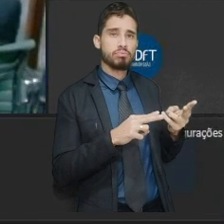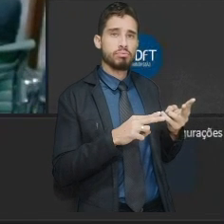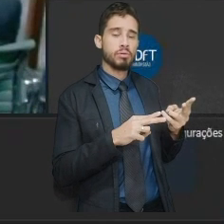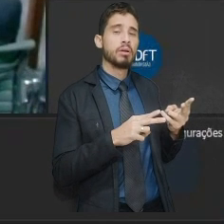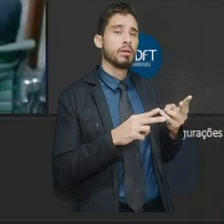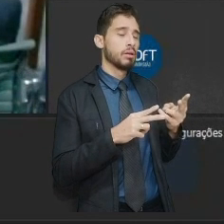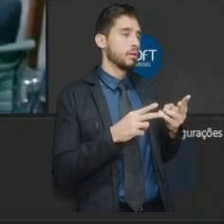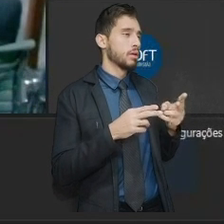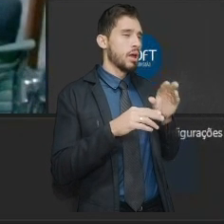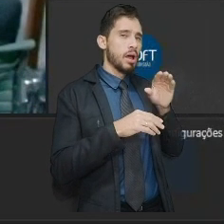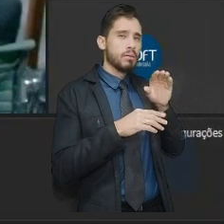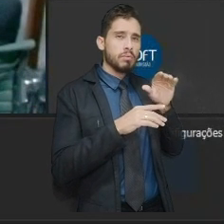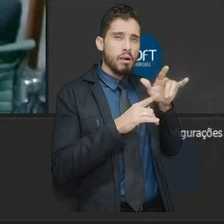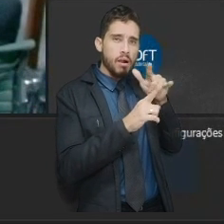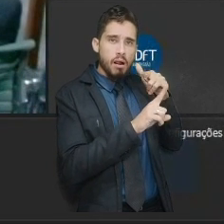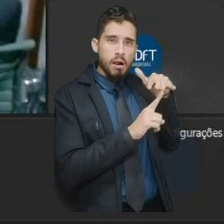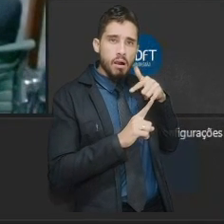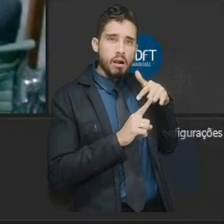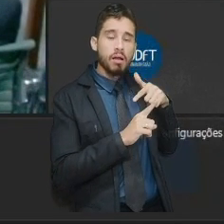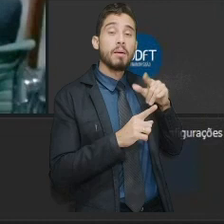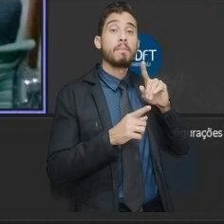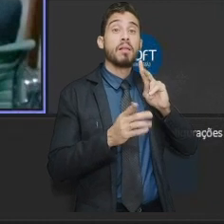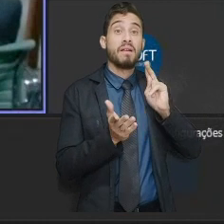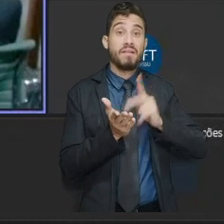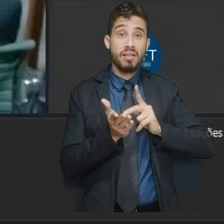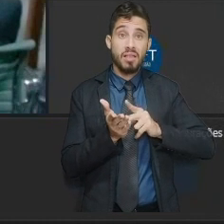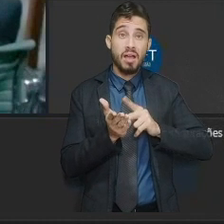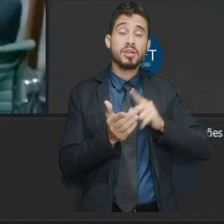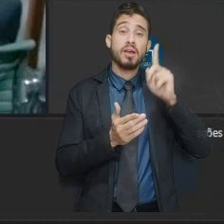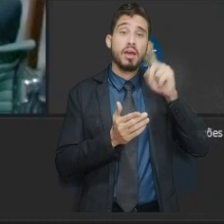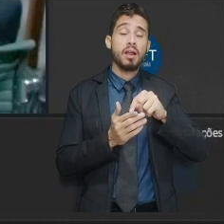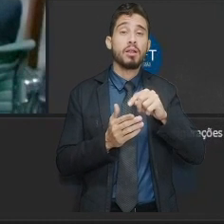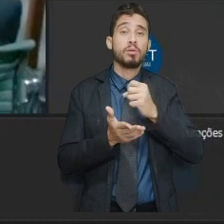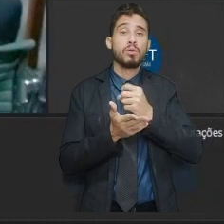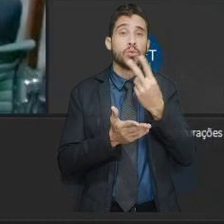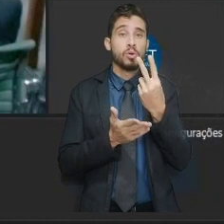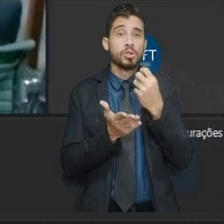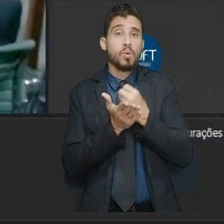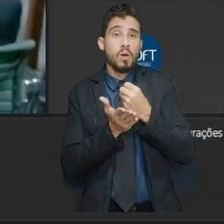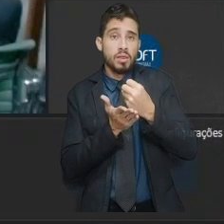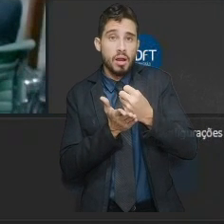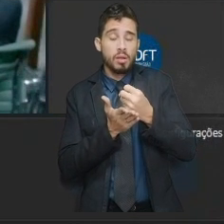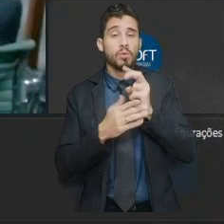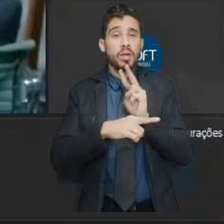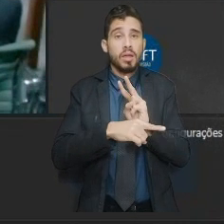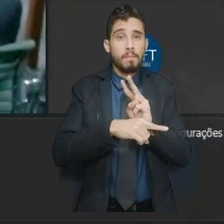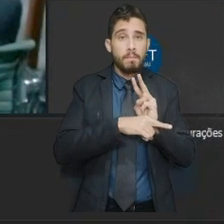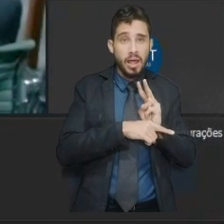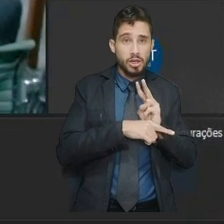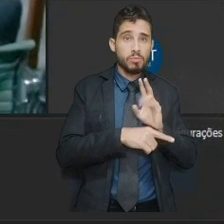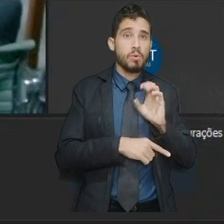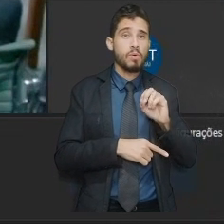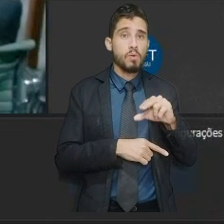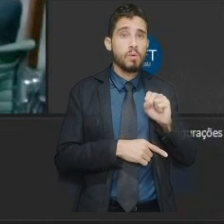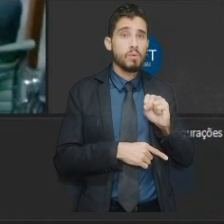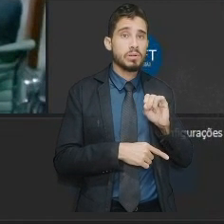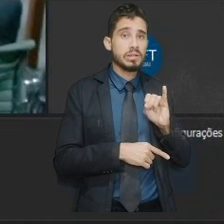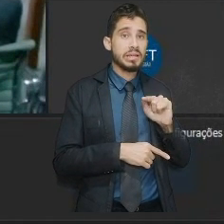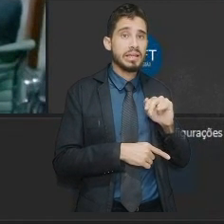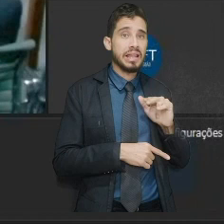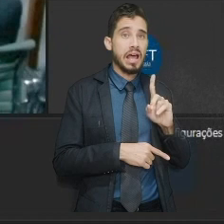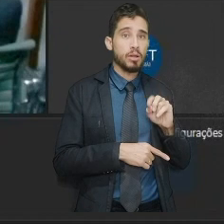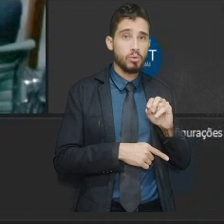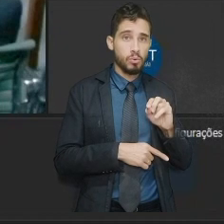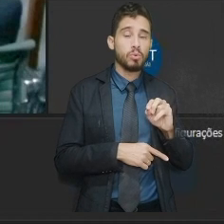o que foi firmado foram 2 contratos de empréstimo consignados. ela reconhece que recebeu os créditos decorrentes